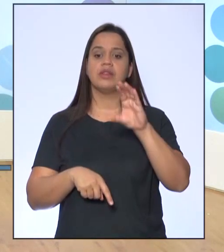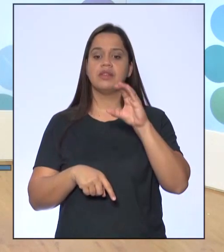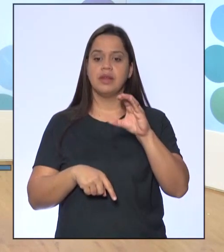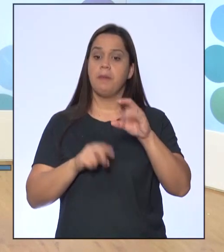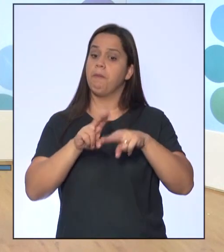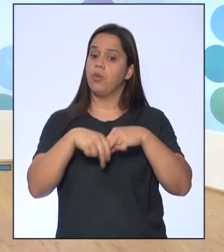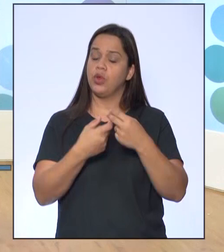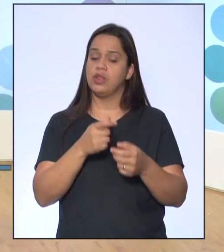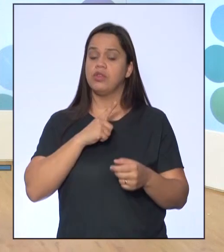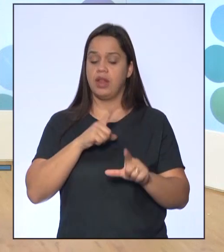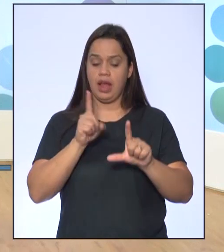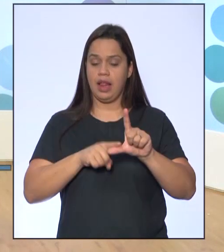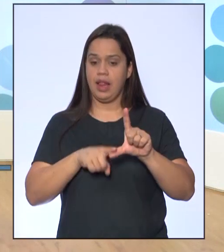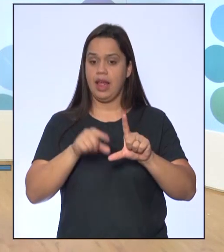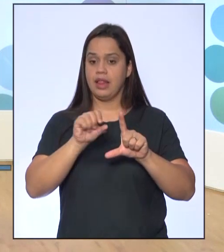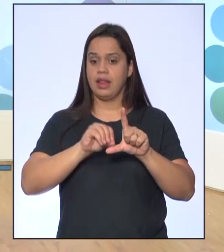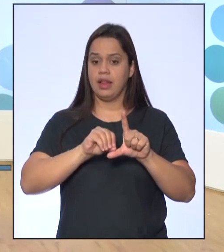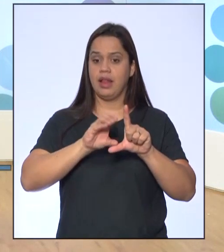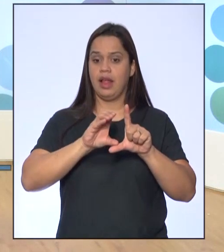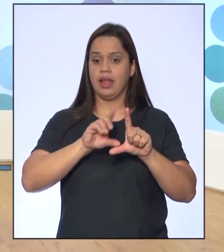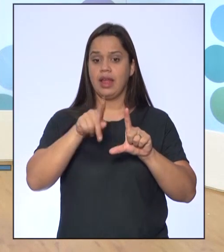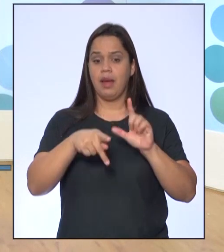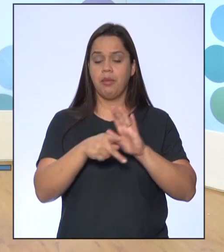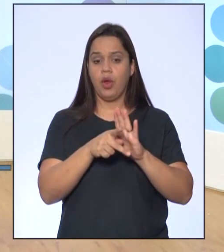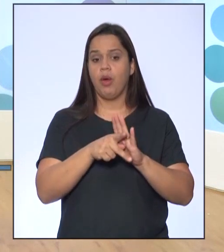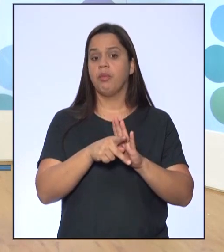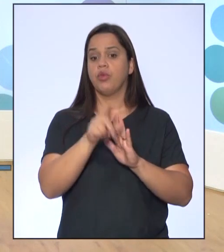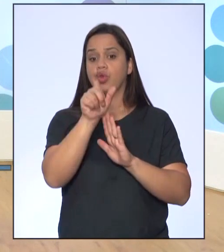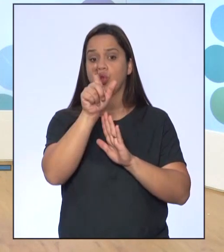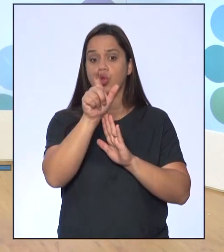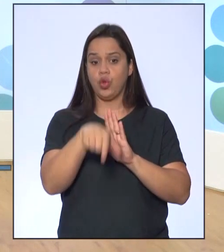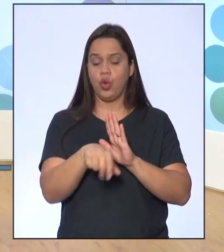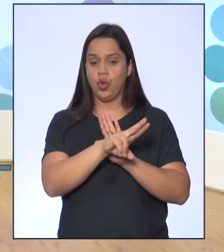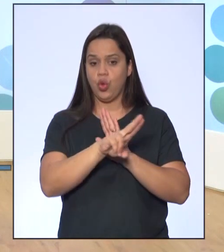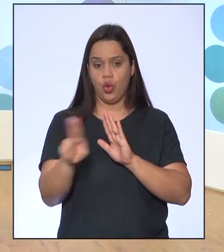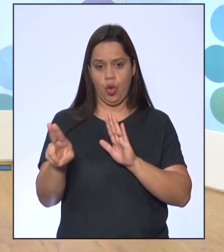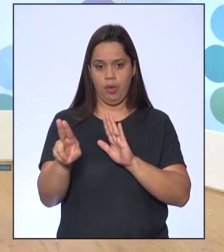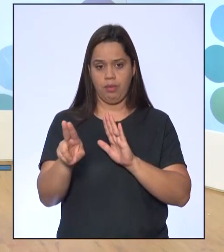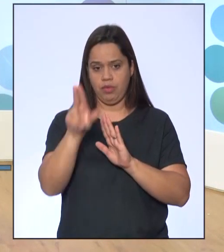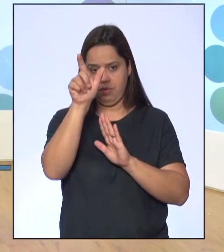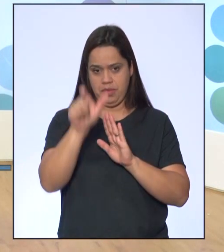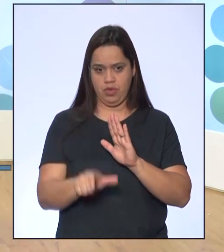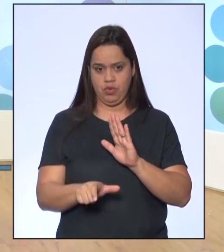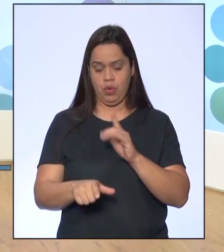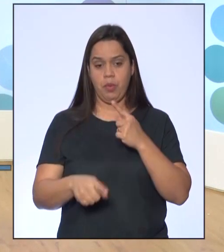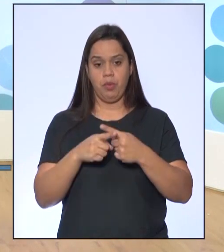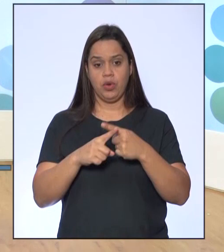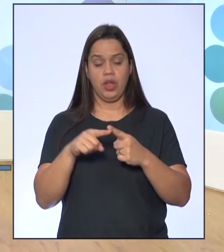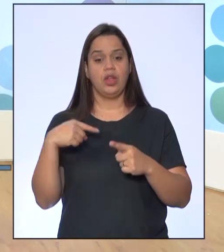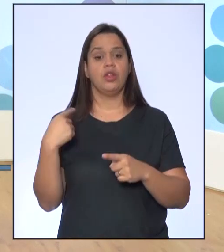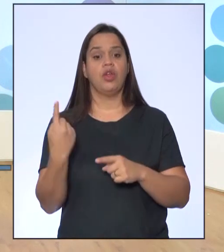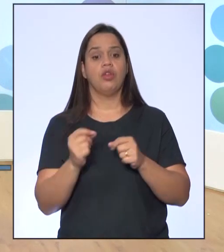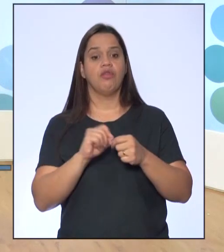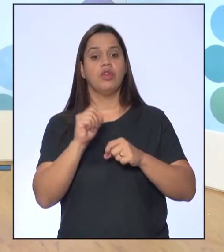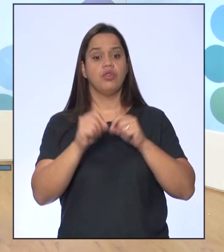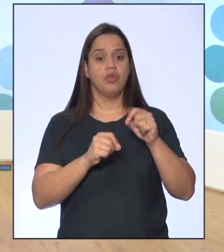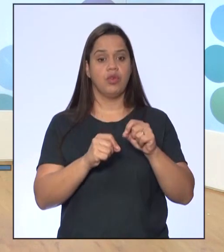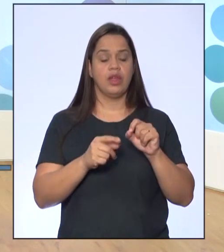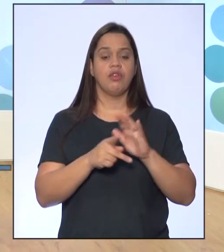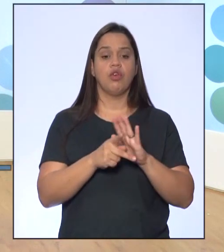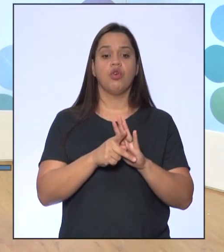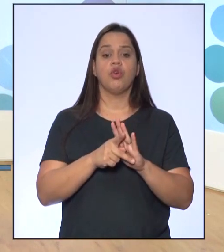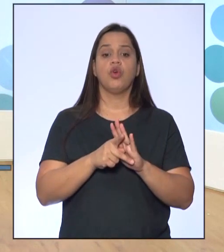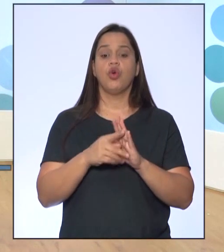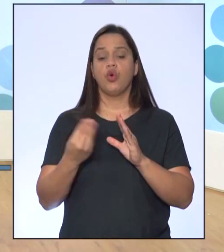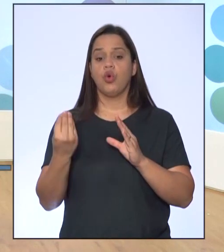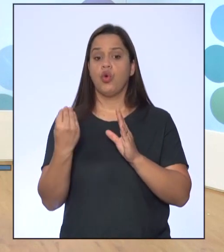maiúscula, que é até uma característica, né, de nome próprio, substantivo próprio. Exatamente, porque nós personificamos o vento e o sol. Vocês